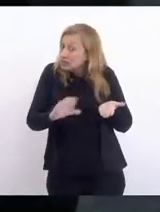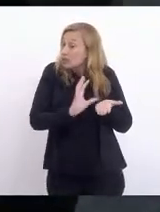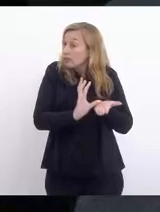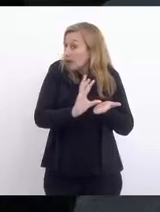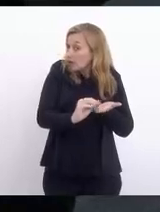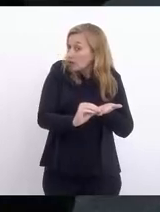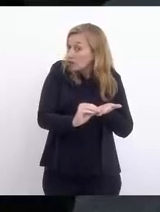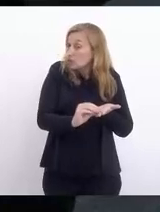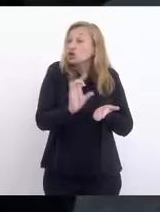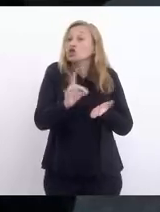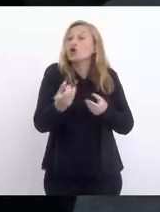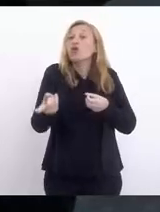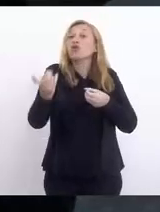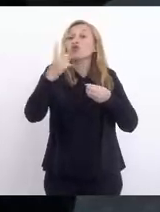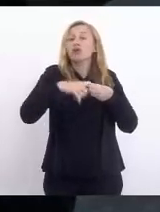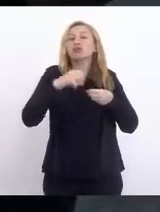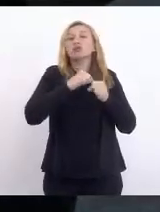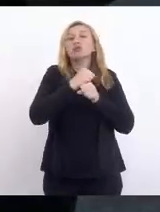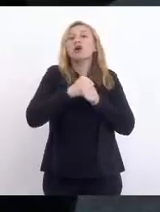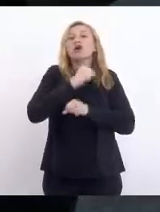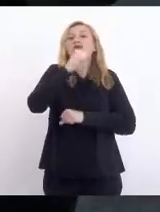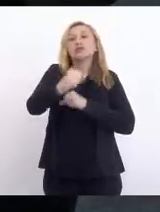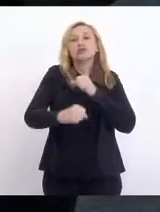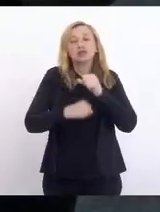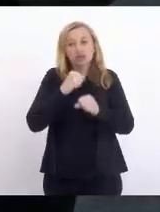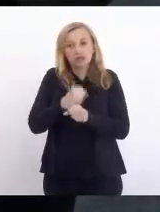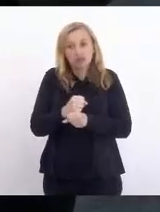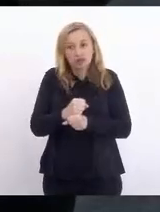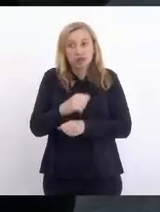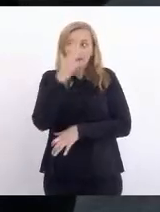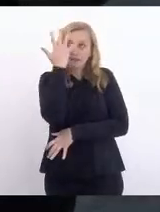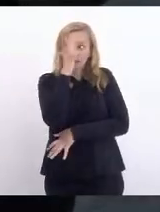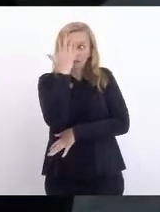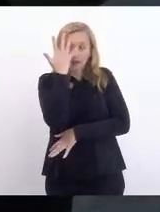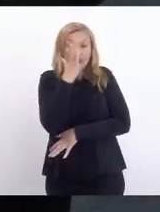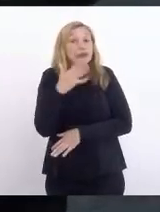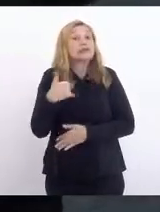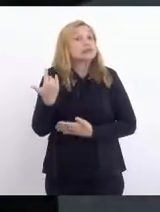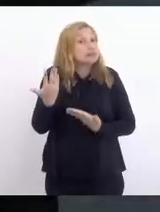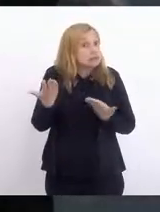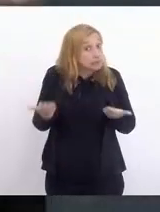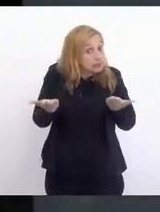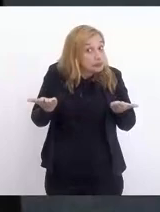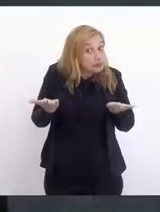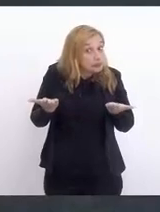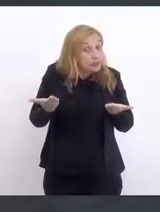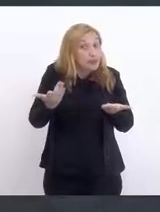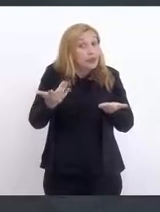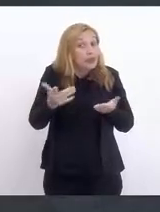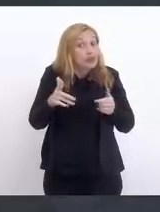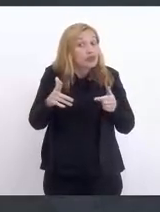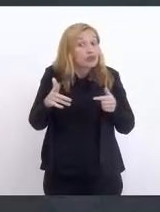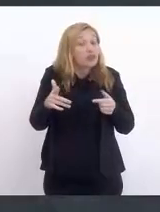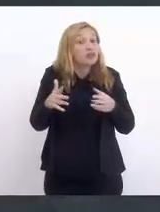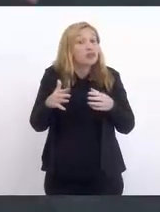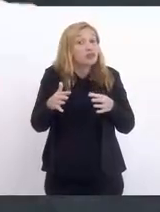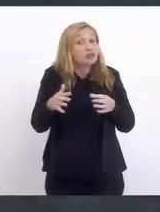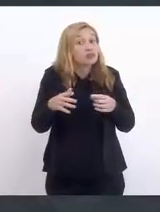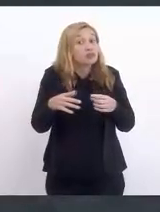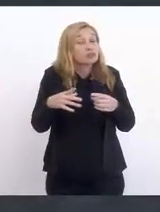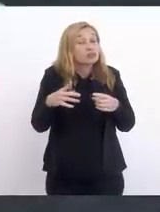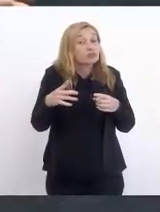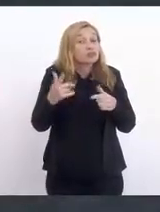pauta só volto ano que vem em fevereiro E aí vai ver um interregno